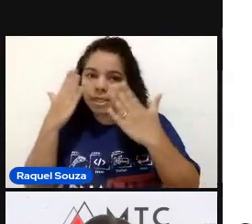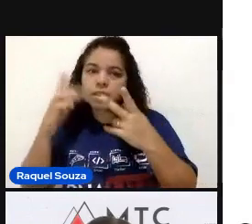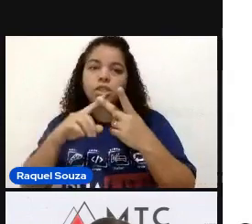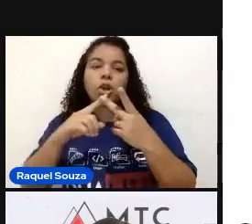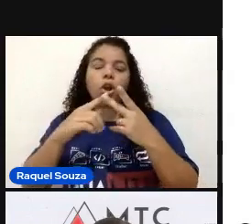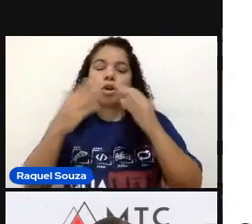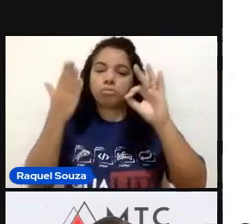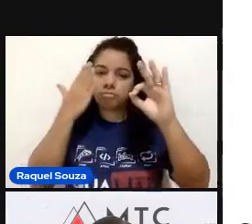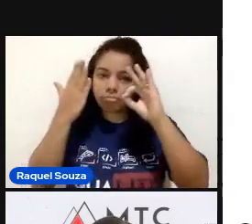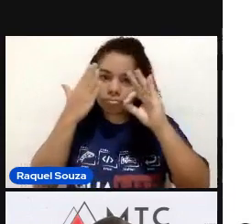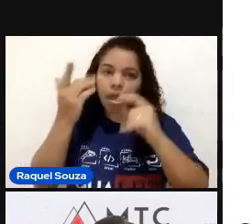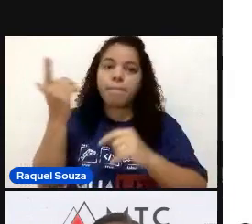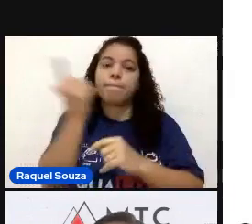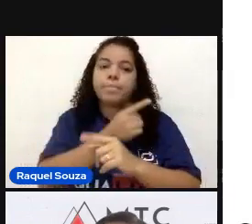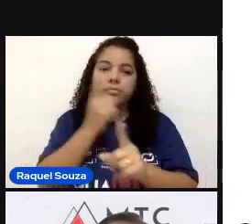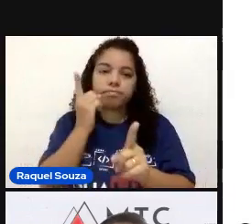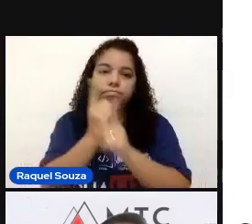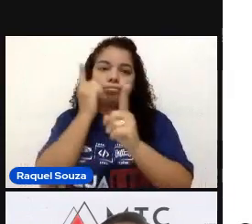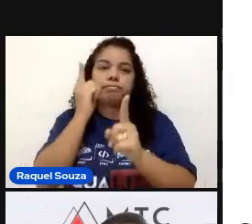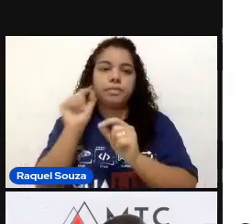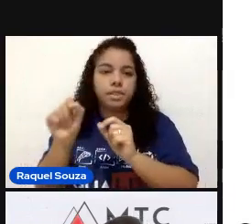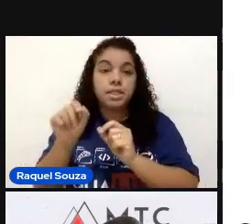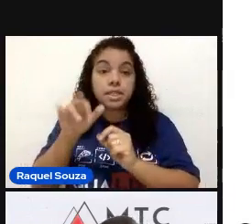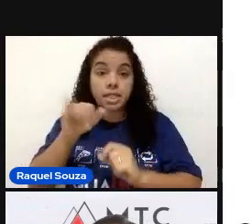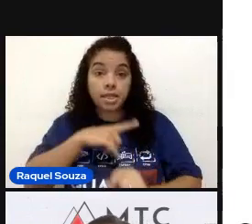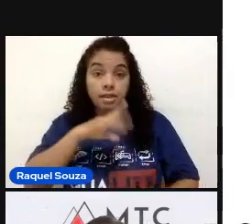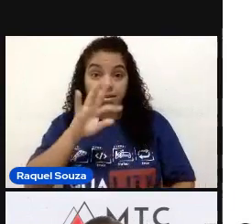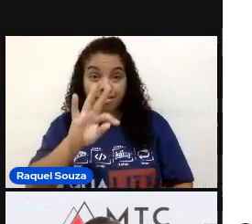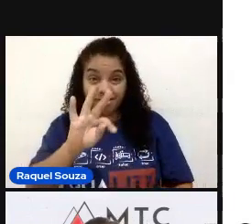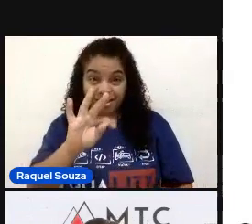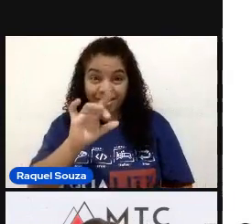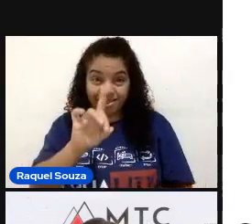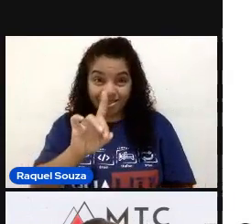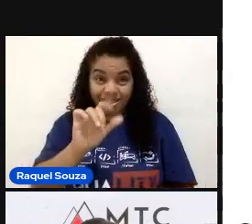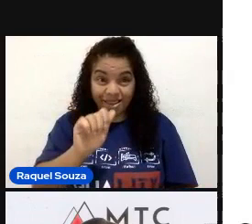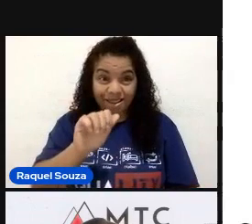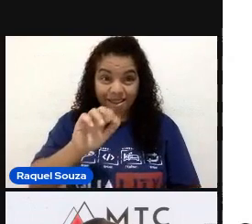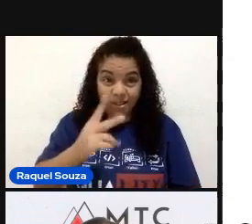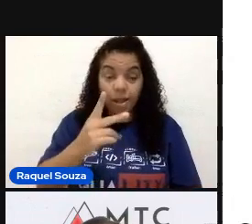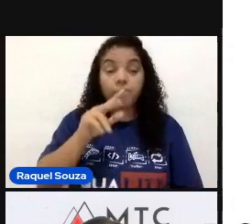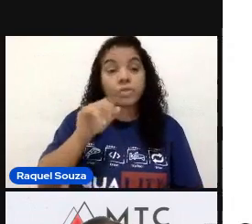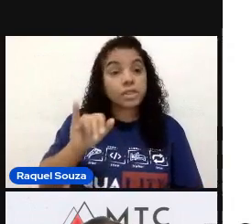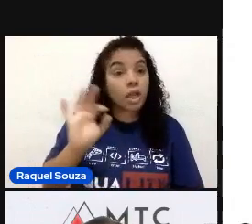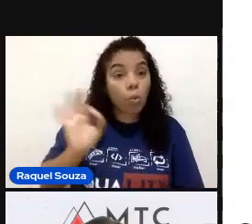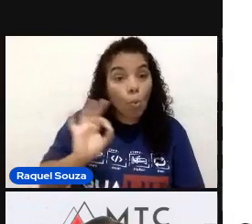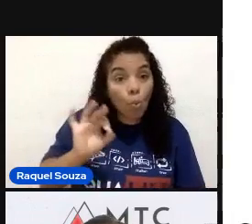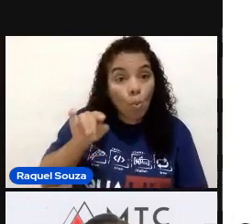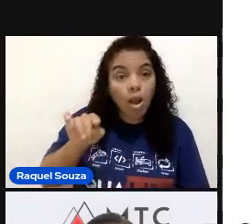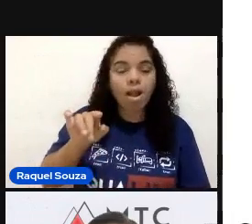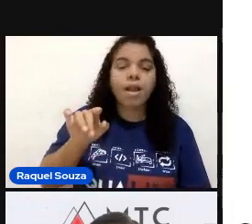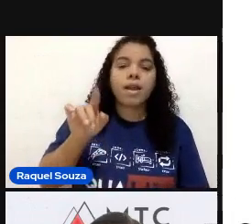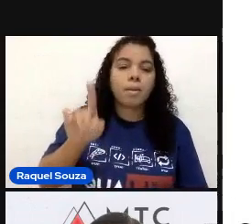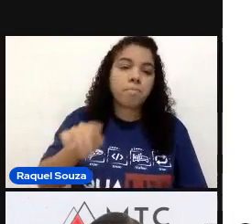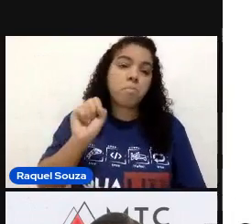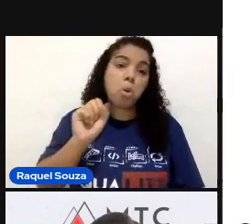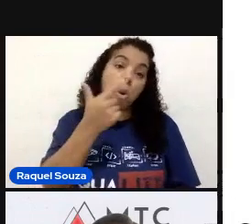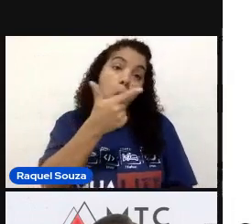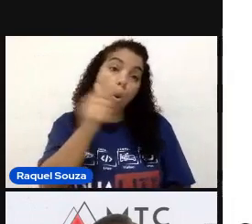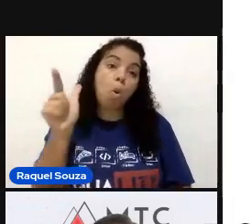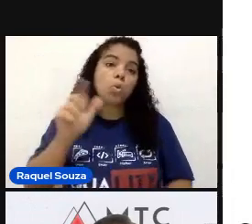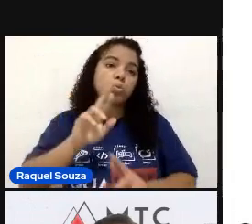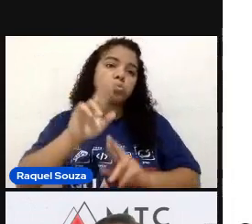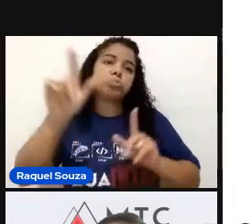conseguir identificar isso. E se não for o TDAH, podendo ser outro tipo de